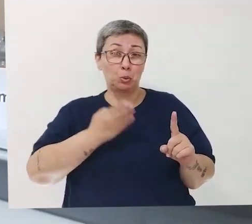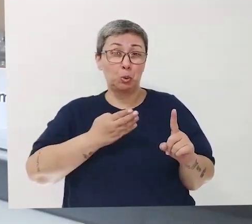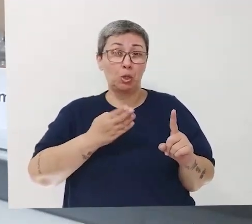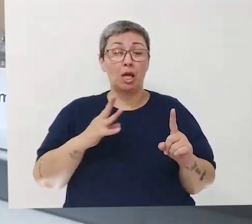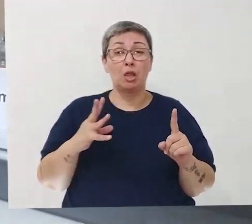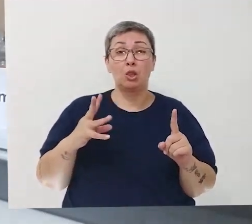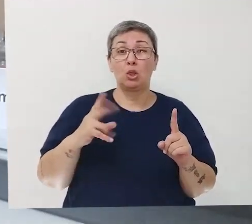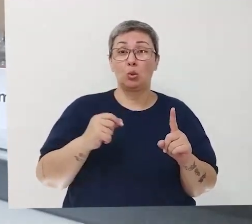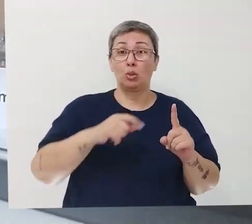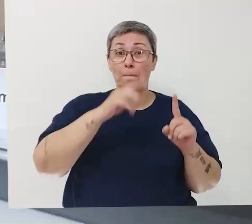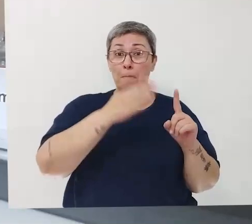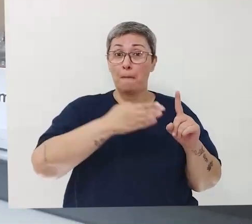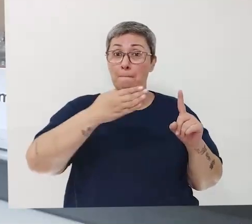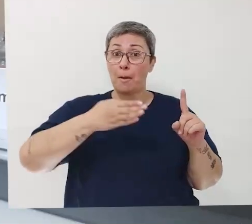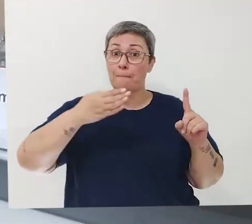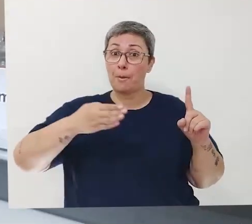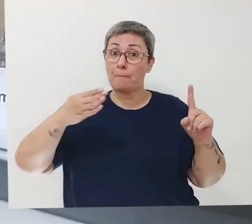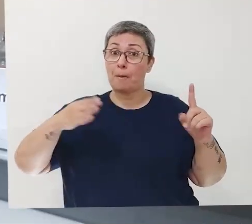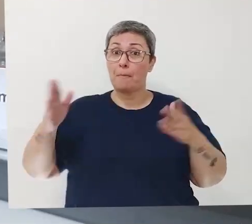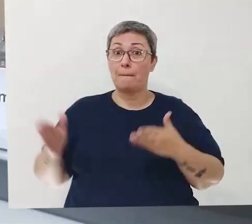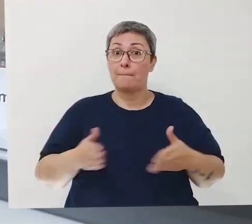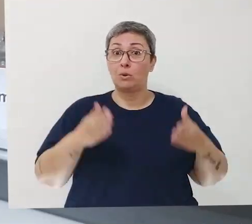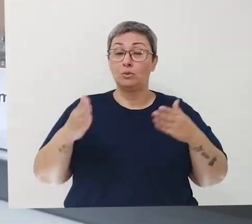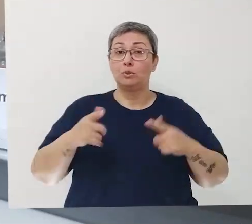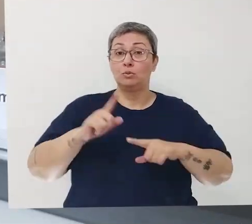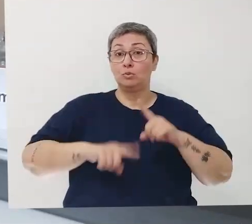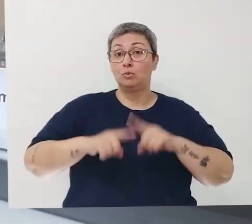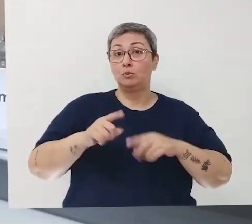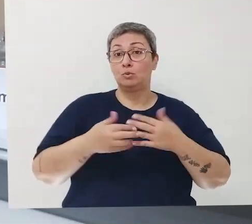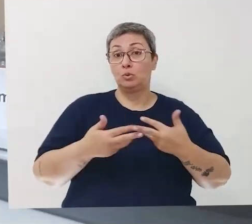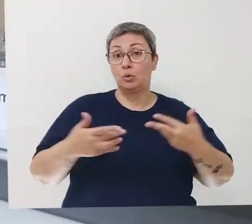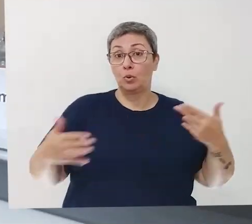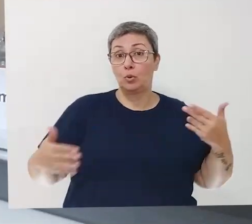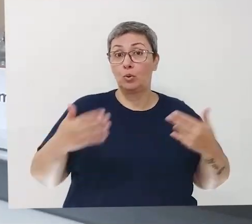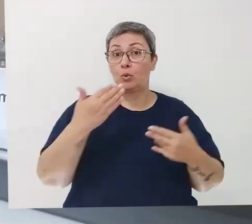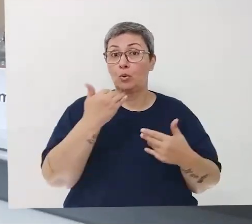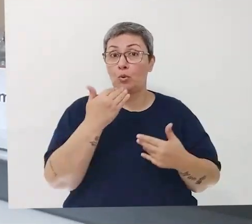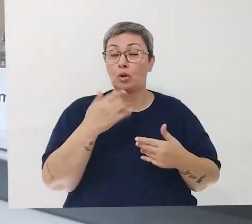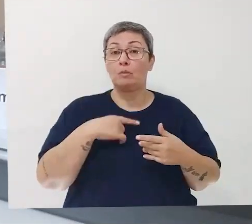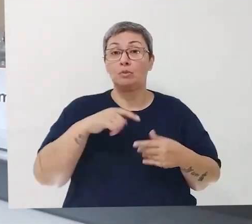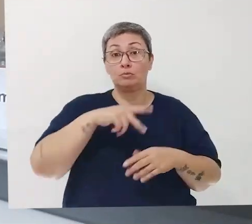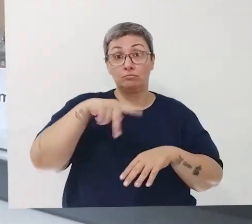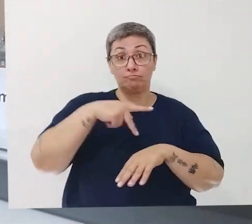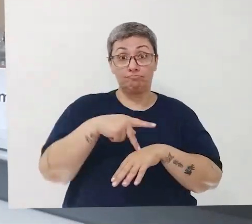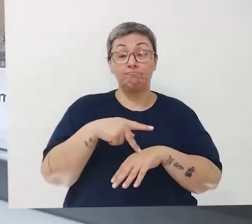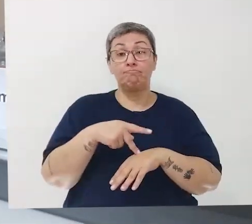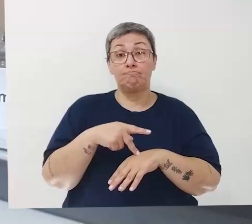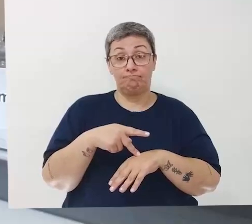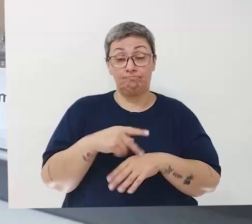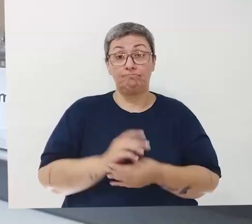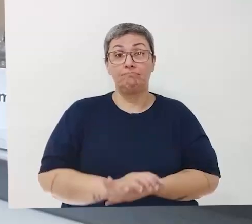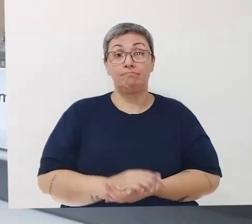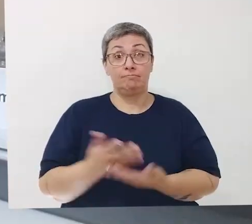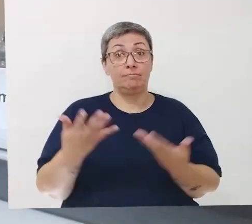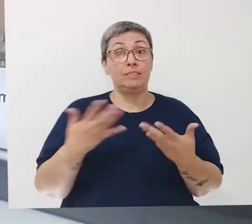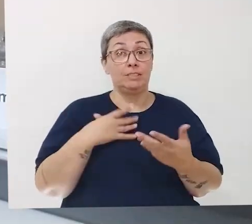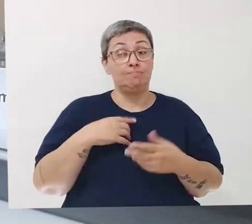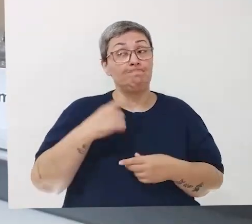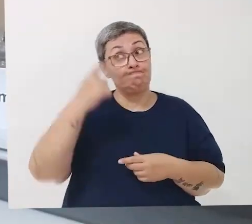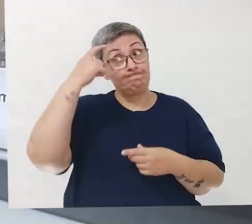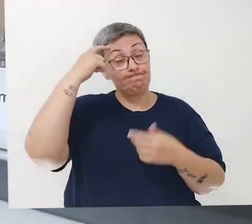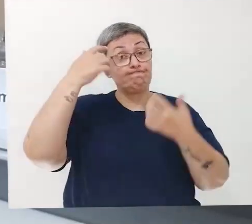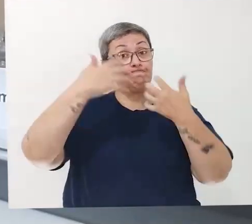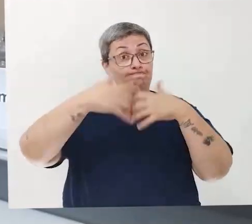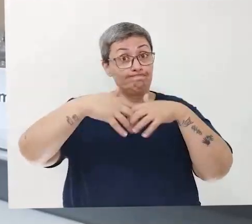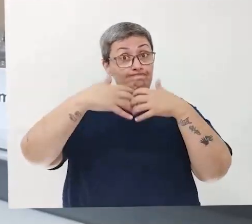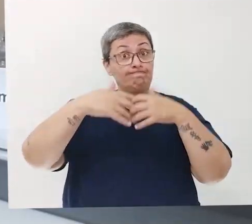em toda a cadeia de produção de objetos e alimentos do nosso país. É uma coisa para se